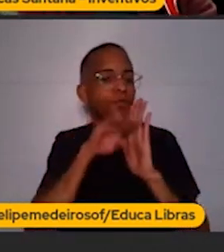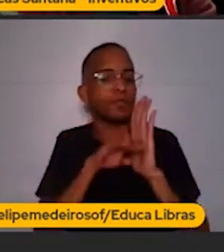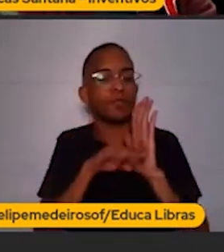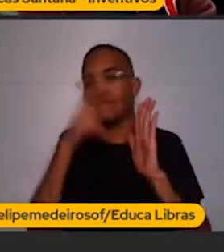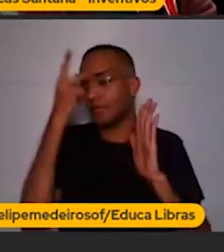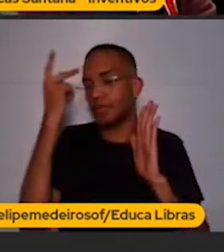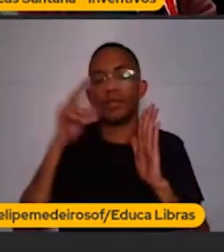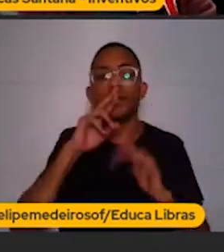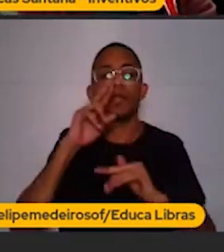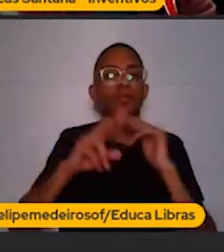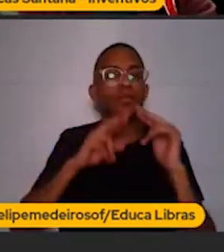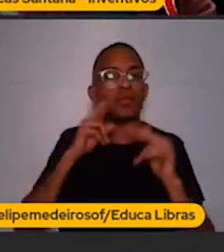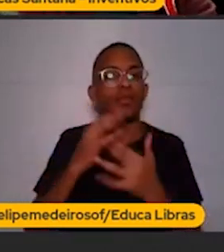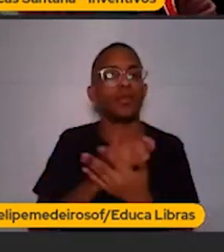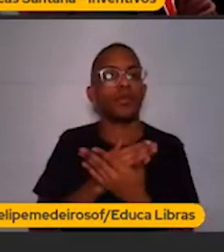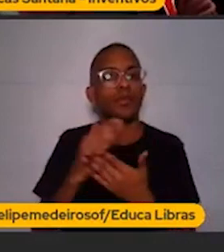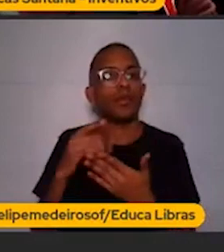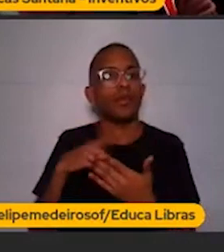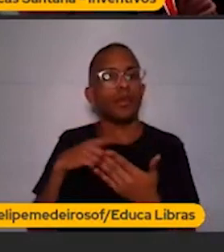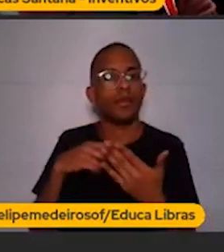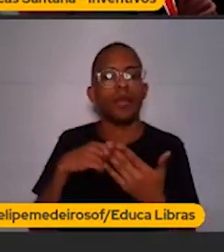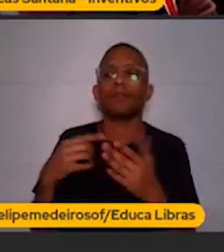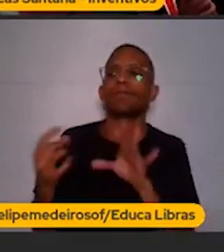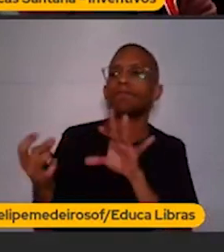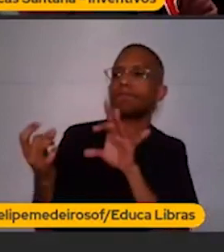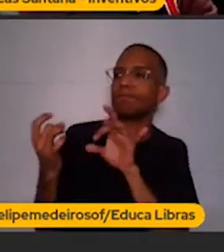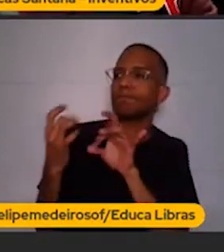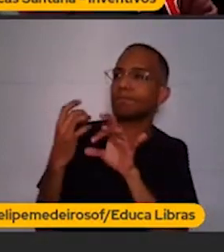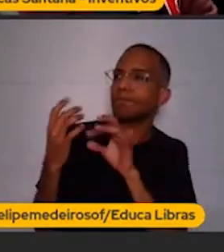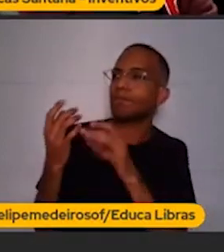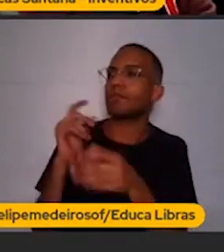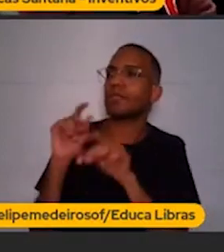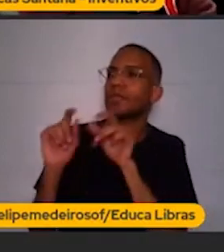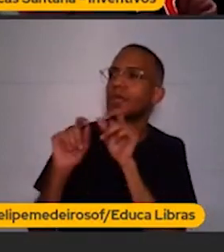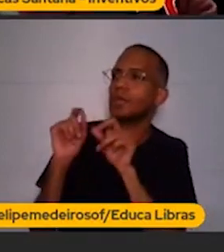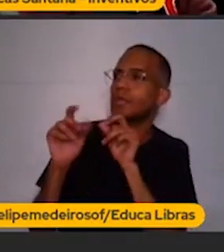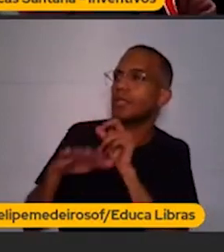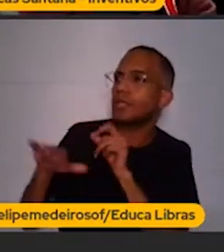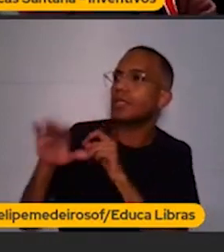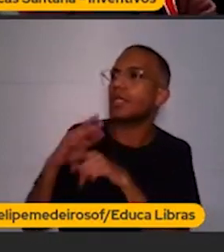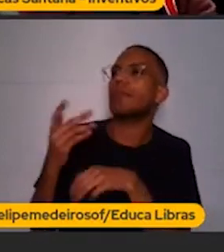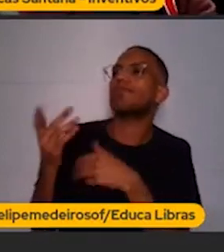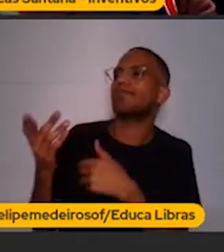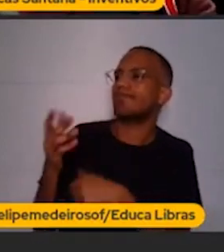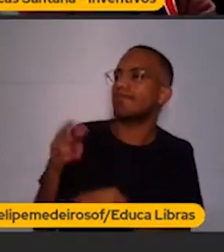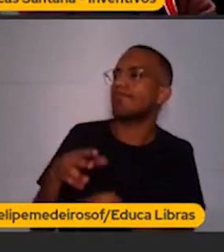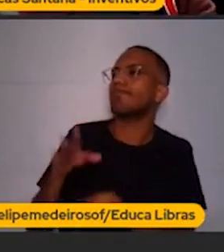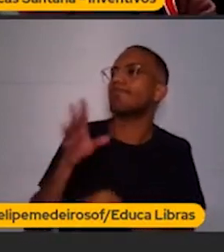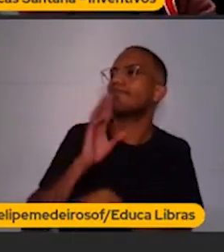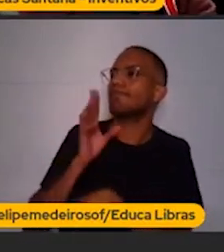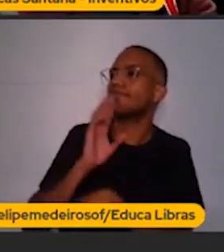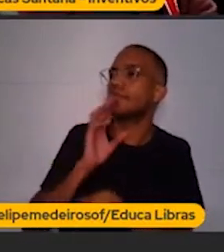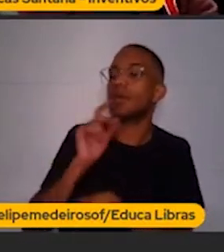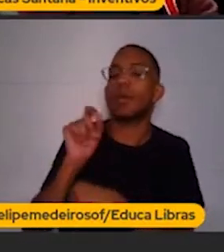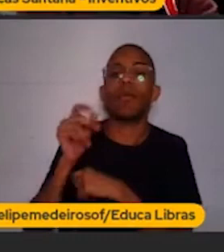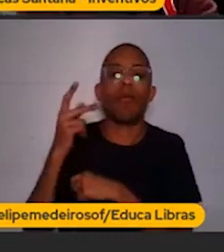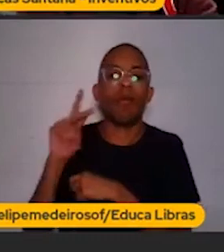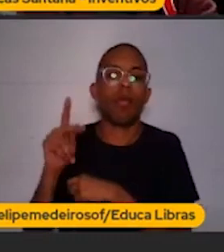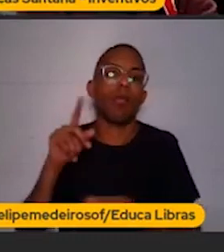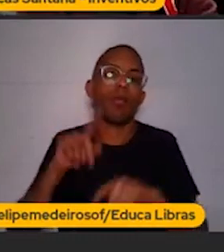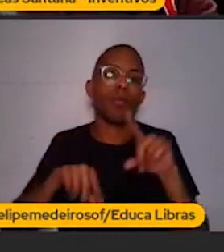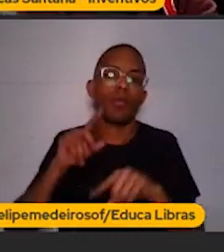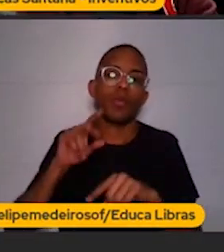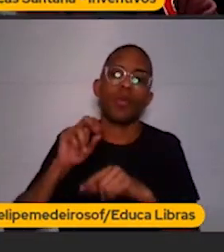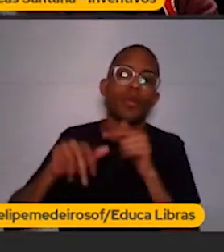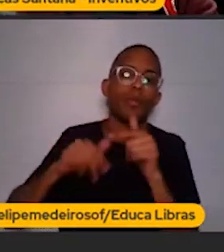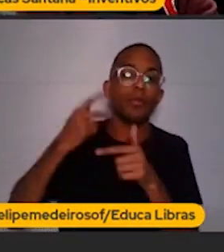e aí, de fato, você começa a ter um feedback se essa pessoa, se esse grupo de pessoas, melhor dizendo, é do seu interesse ou não. E aqui eu só queria